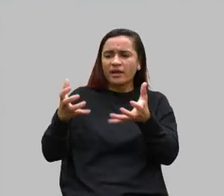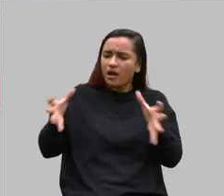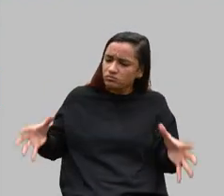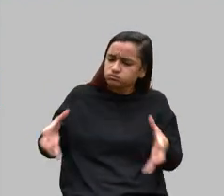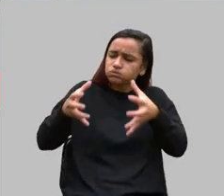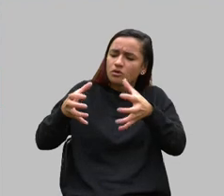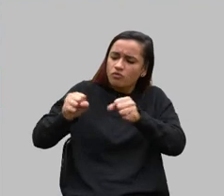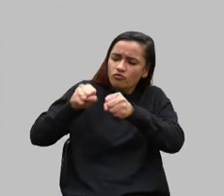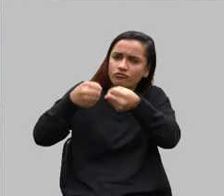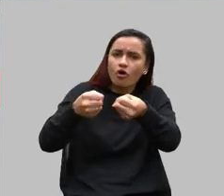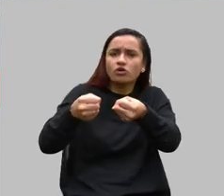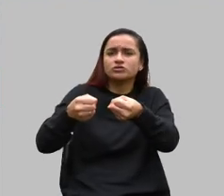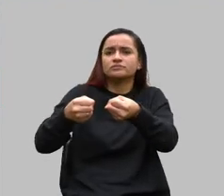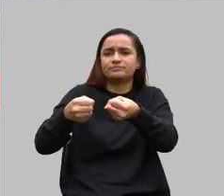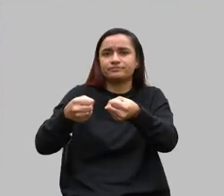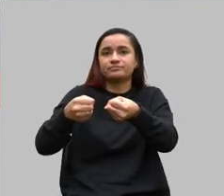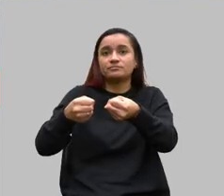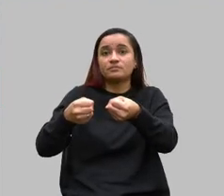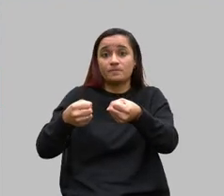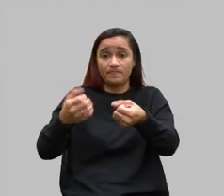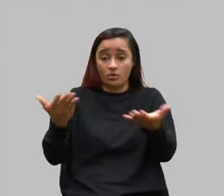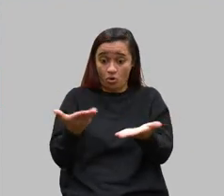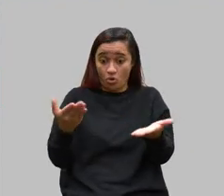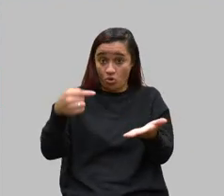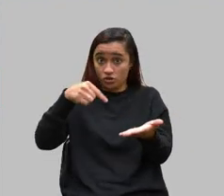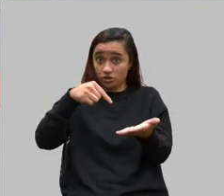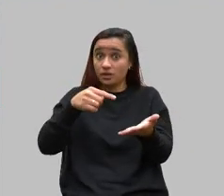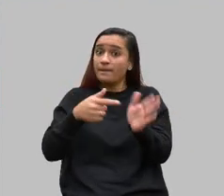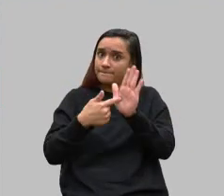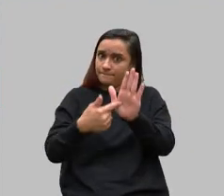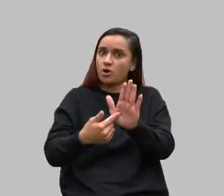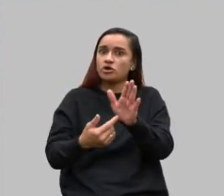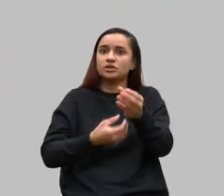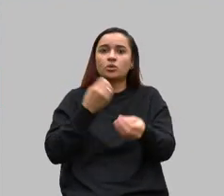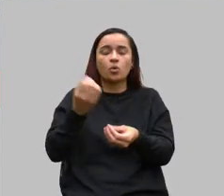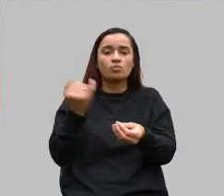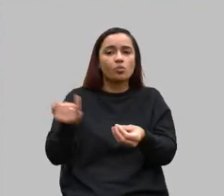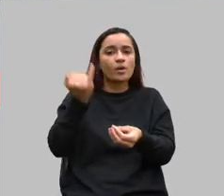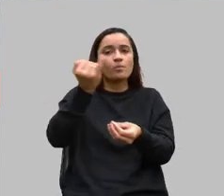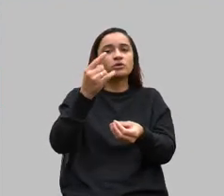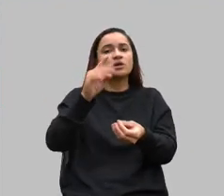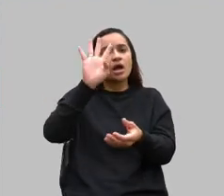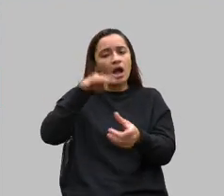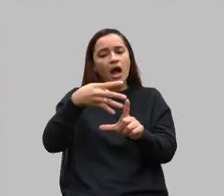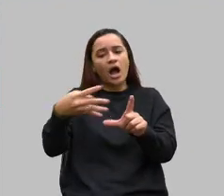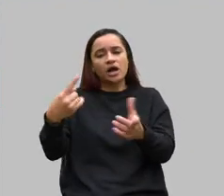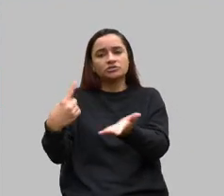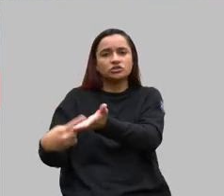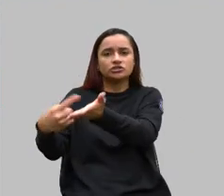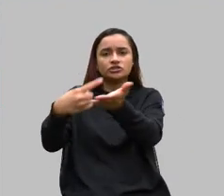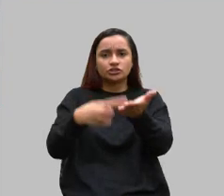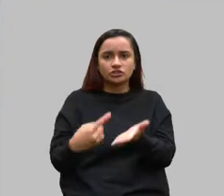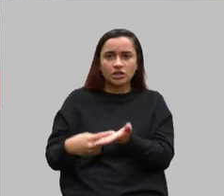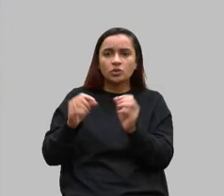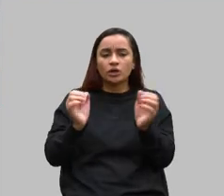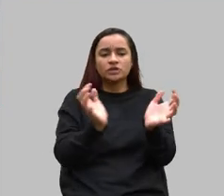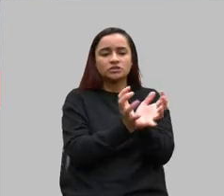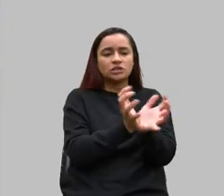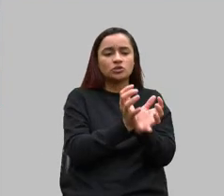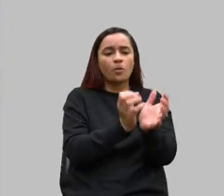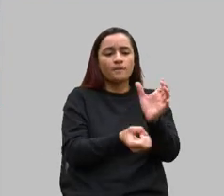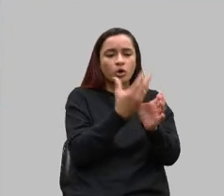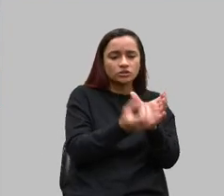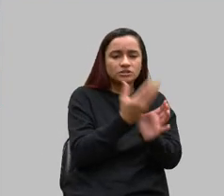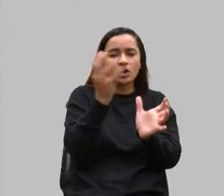Deputado i aí eu acho que o evento de hoje ele materializa isso né aqui é uma agenda que o setor produtivo né o Executivo Estadual